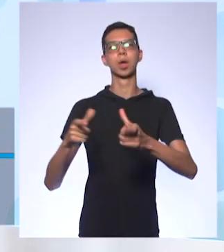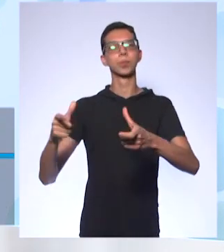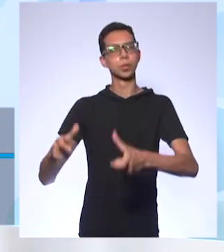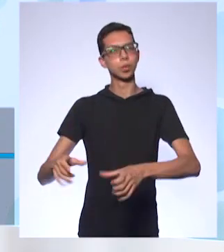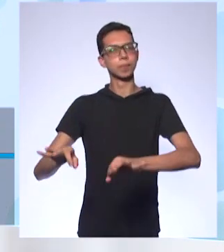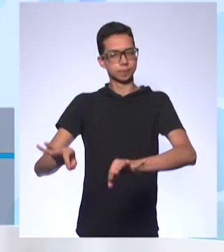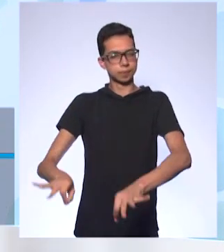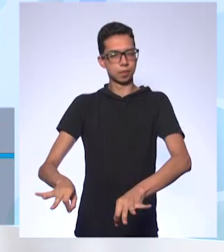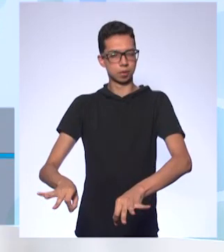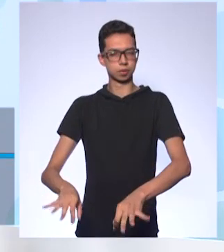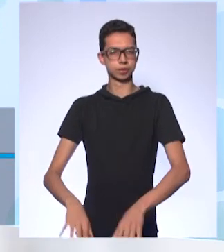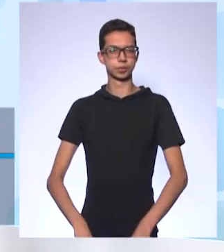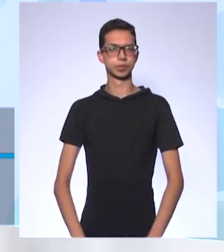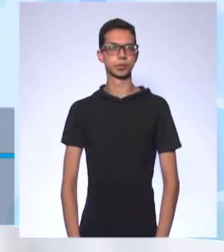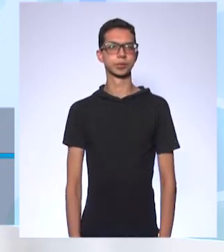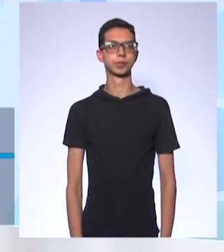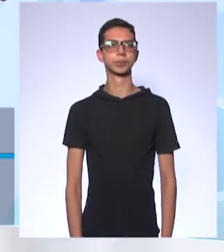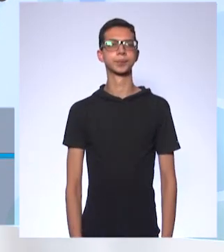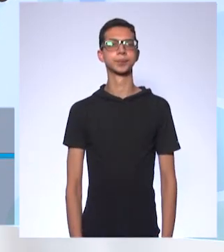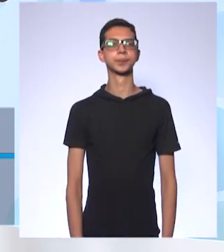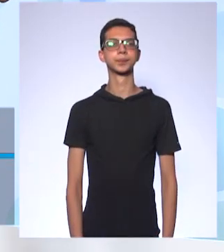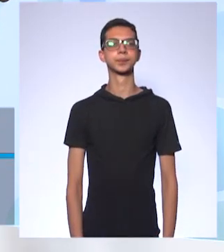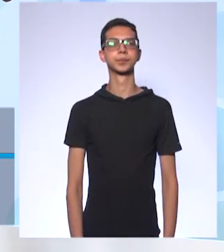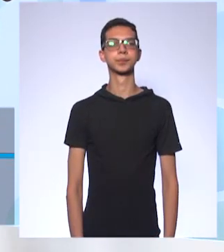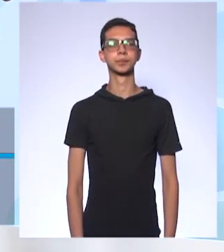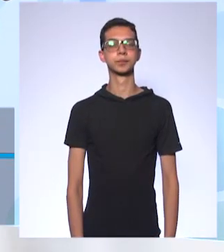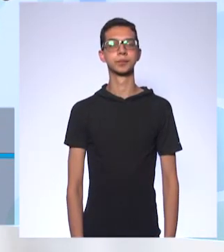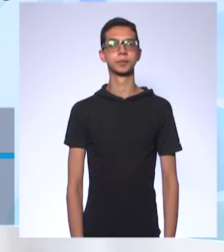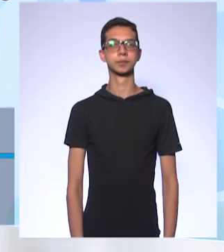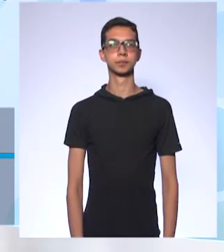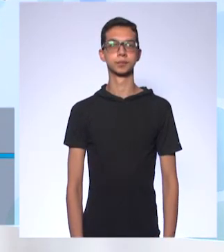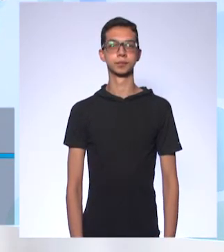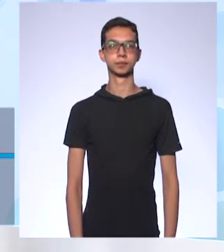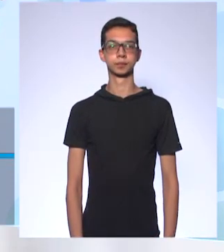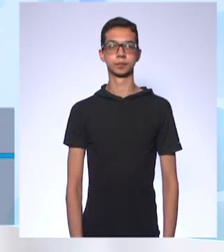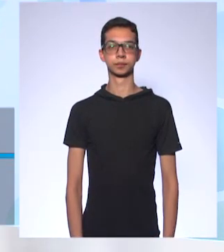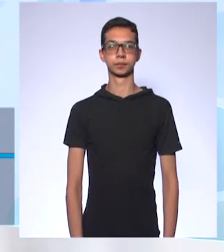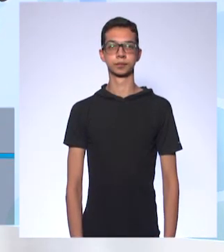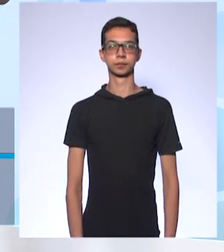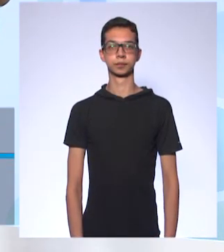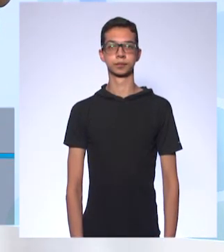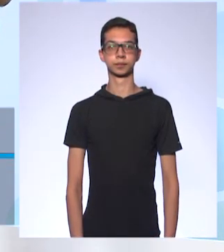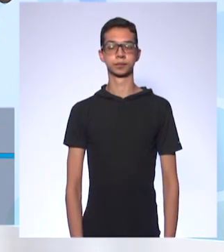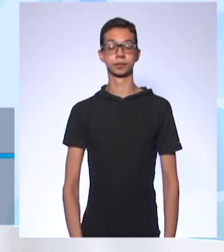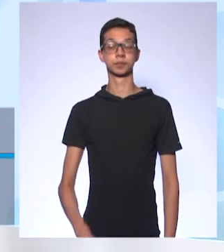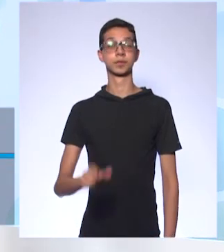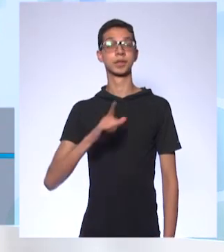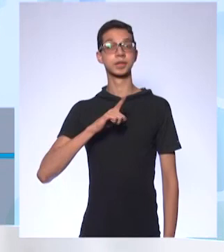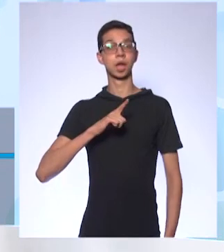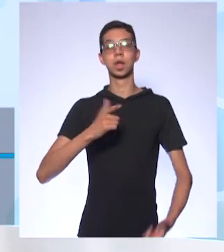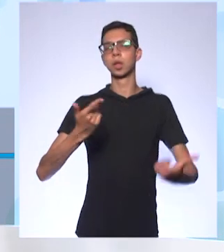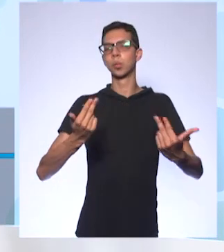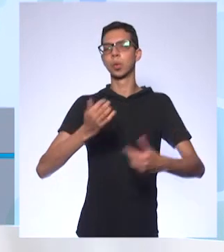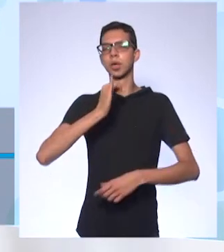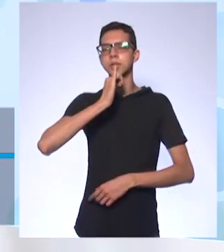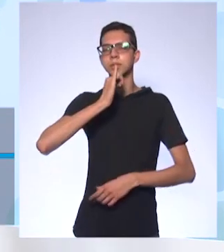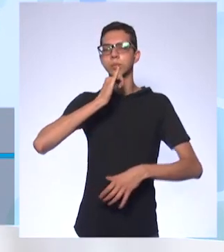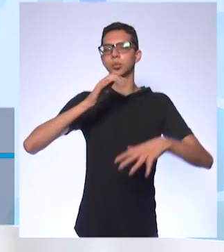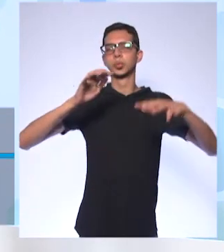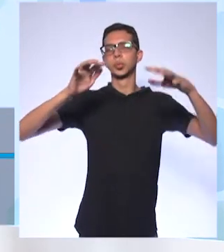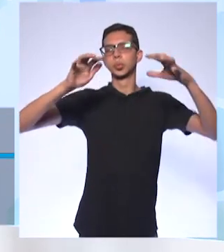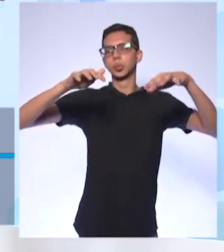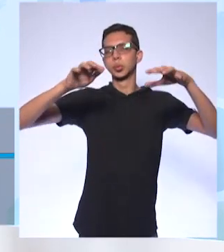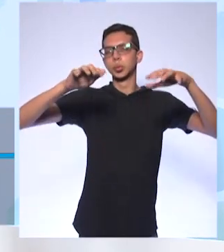onde caía um llovizna, llovizna, de chuvisco mesmo, né,